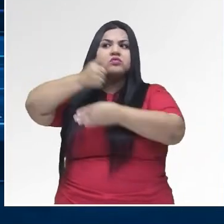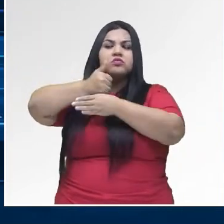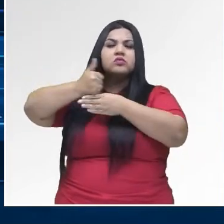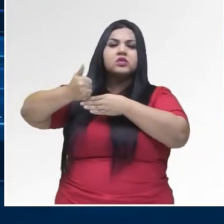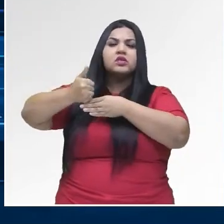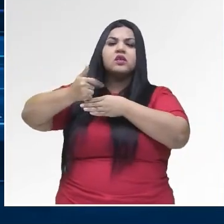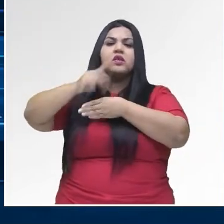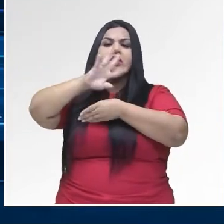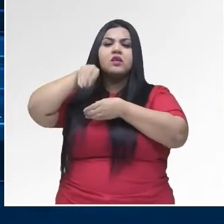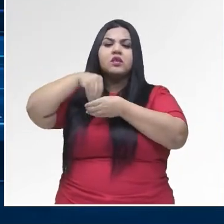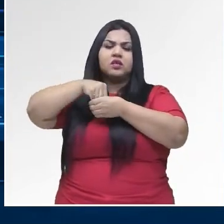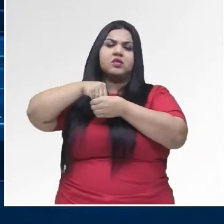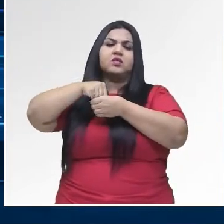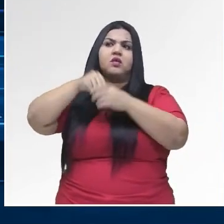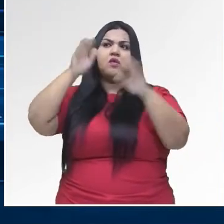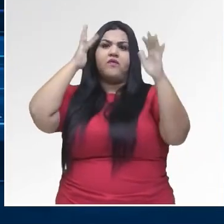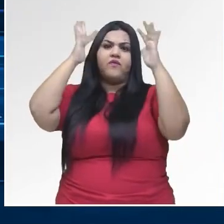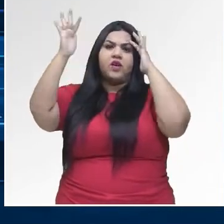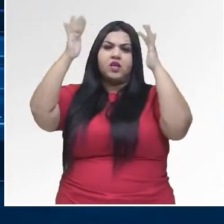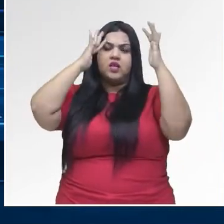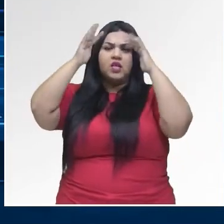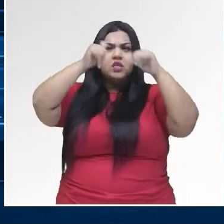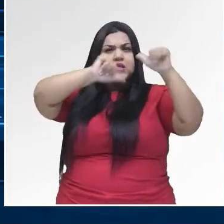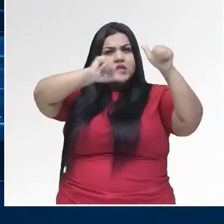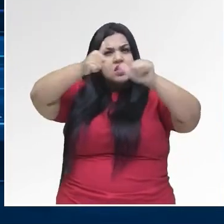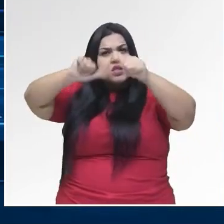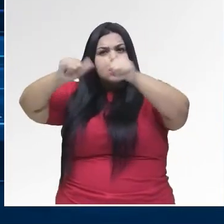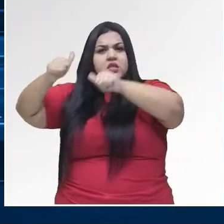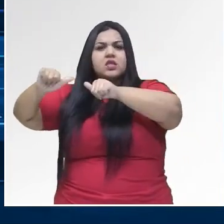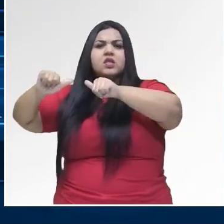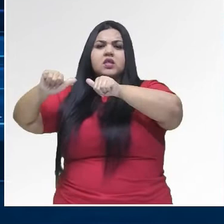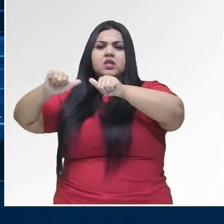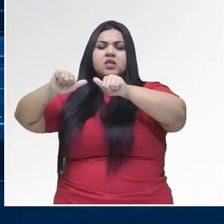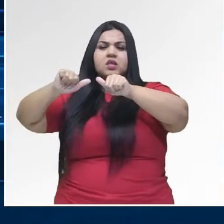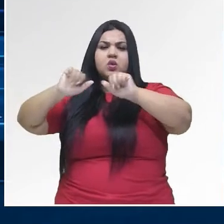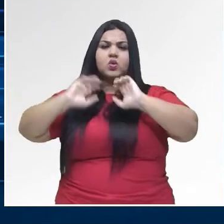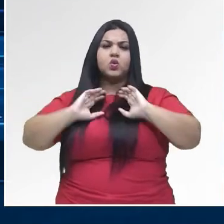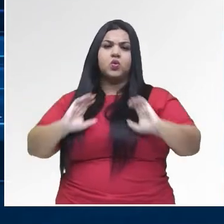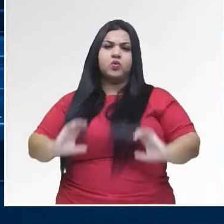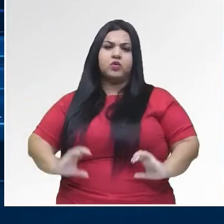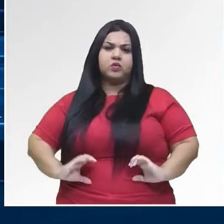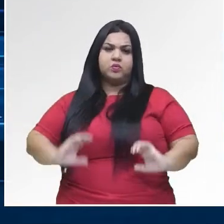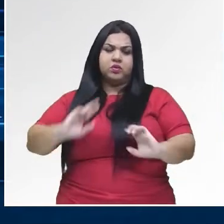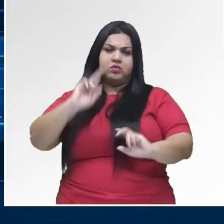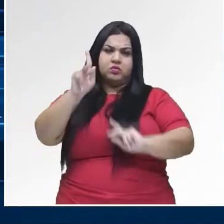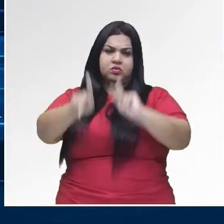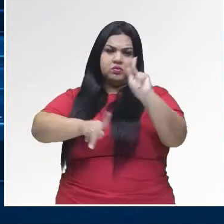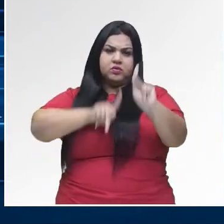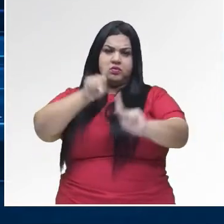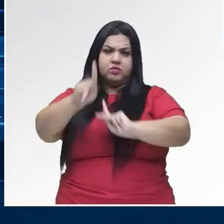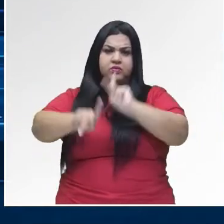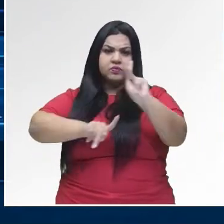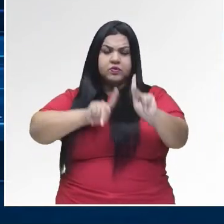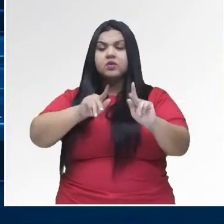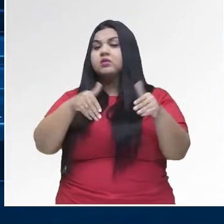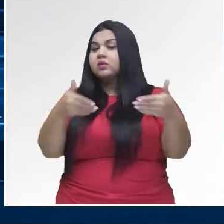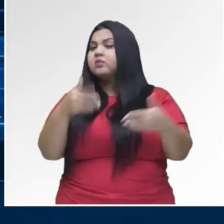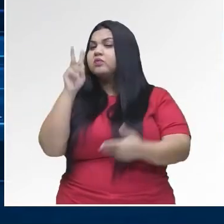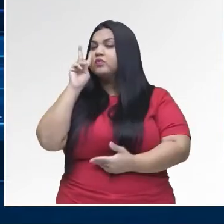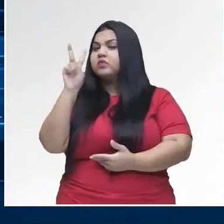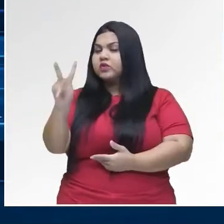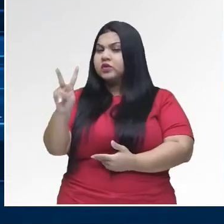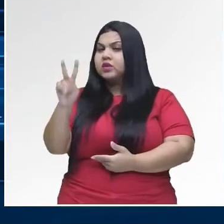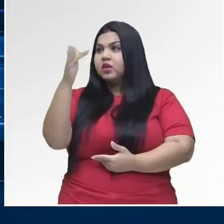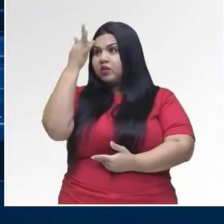ela faz essa reflexão, essa análise sobre o comportamento das pessoas. Então vamos ver aqui, a